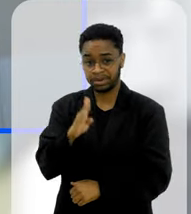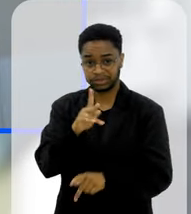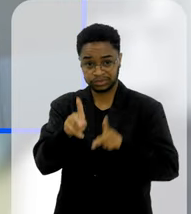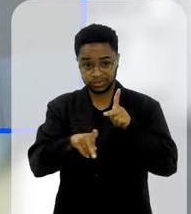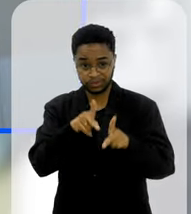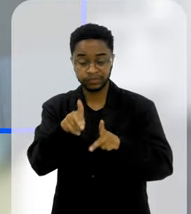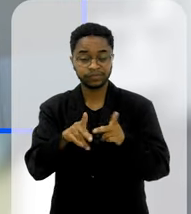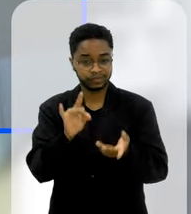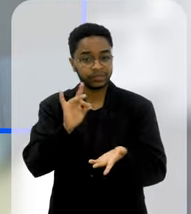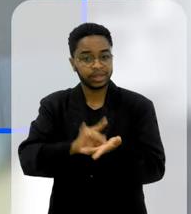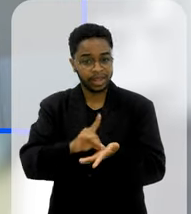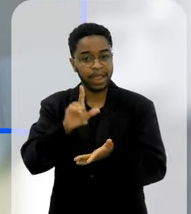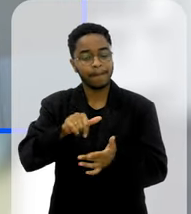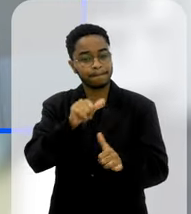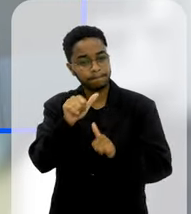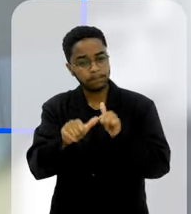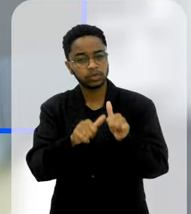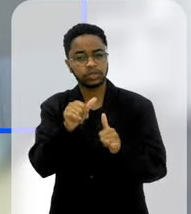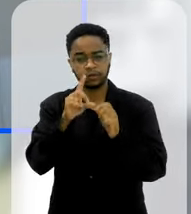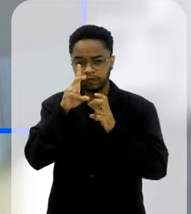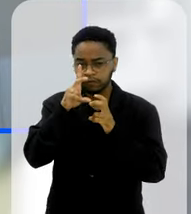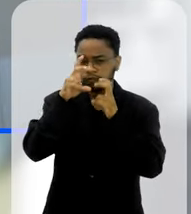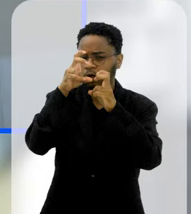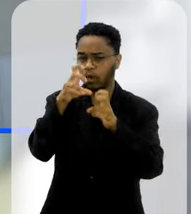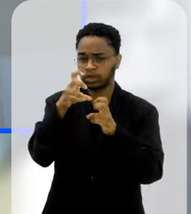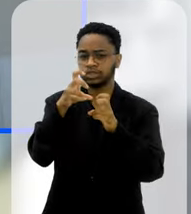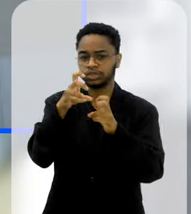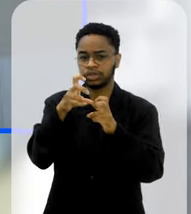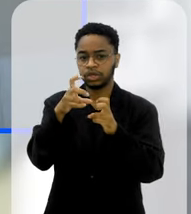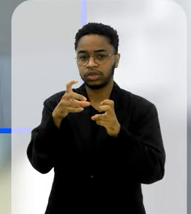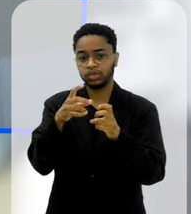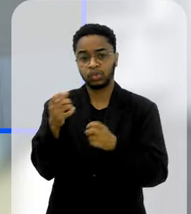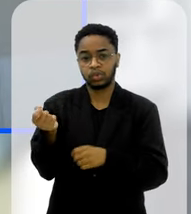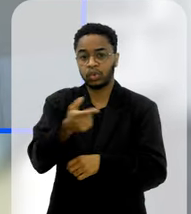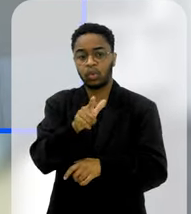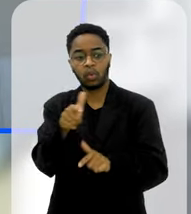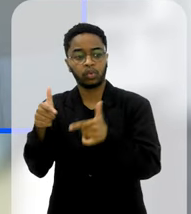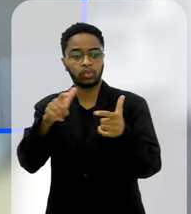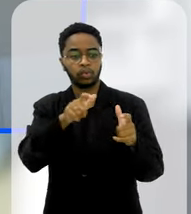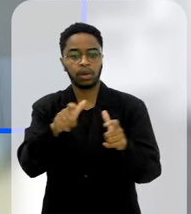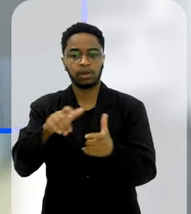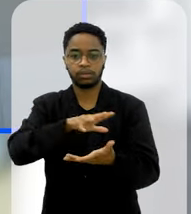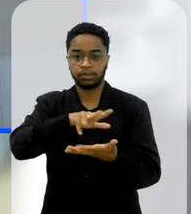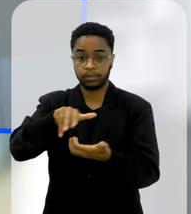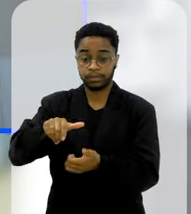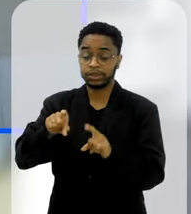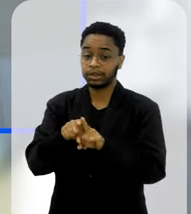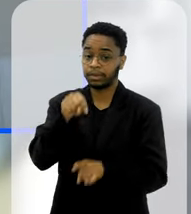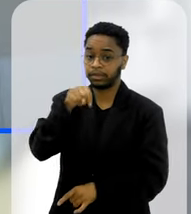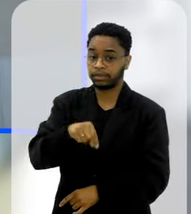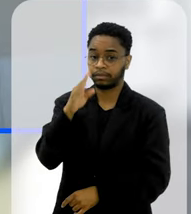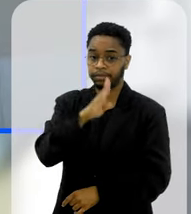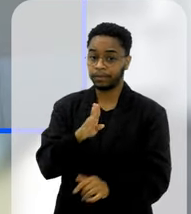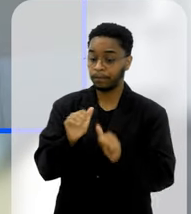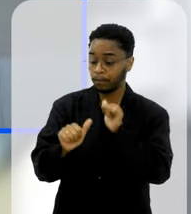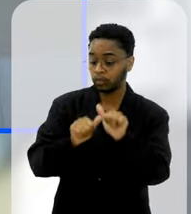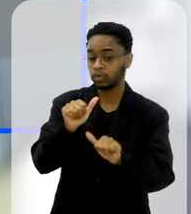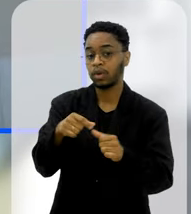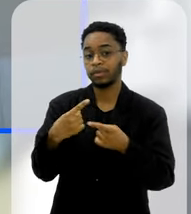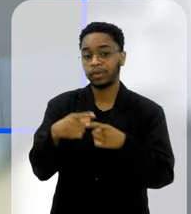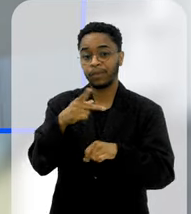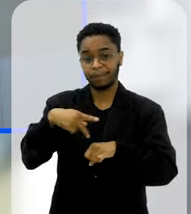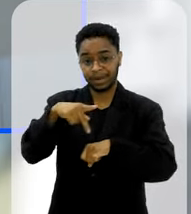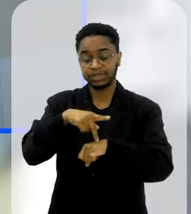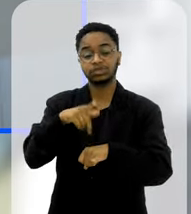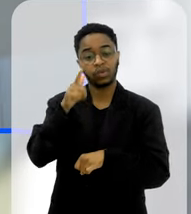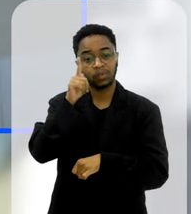Brasil foi uma das transições mais intensas do mundo, e o Brasil mudou. Hoje em dia é um